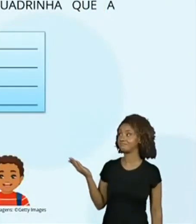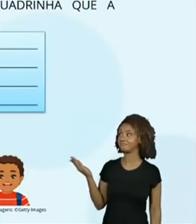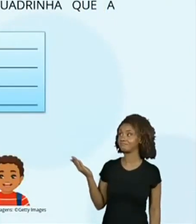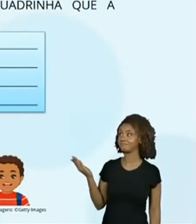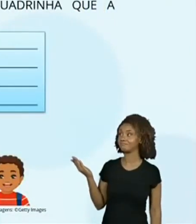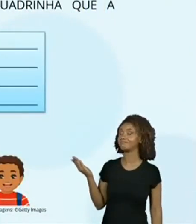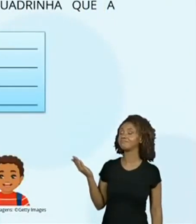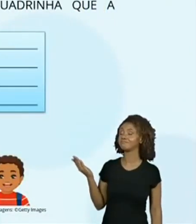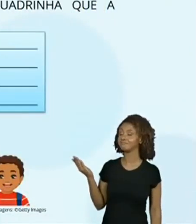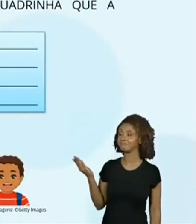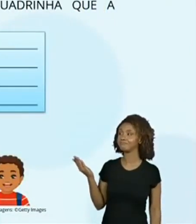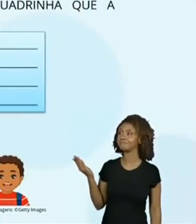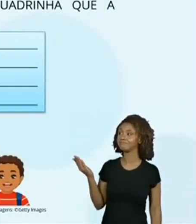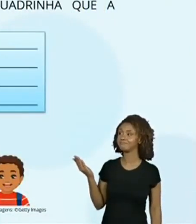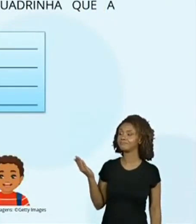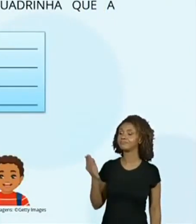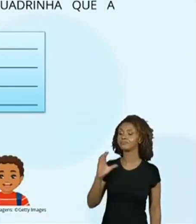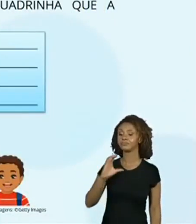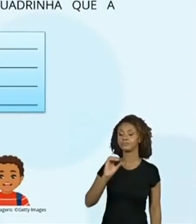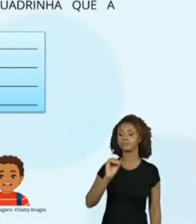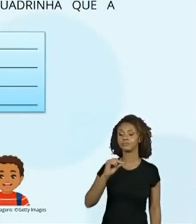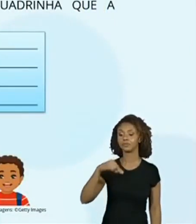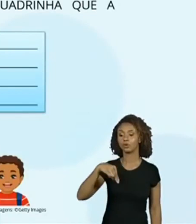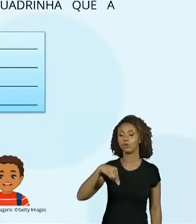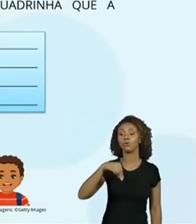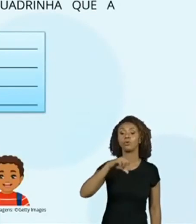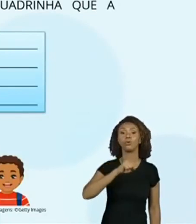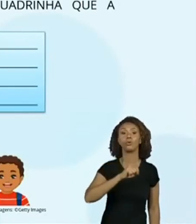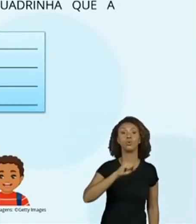Consoante. Aí o A também.